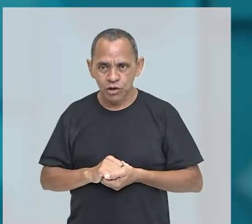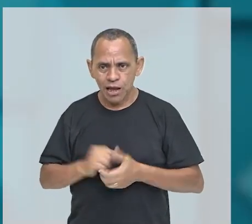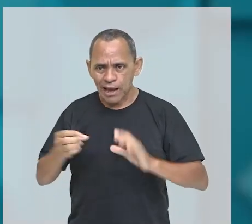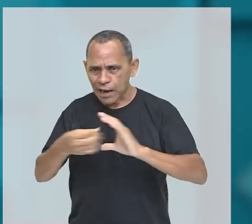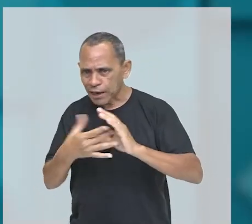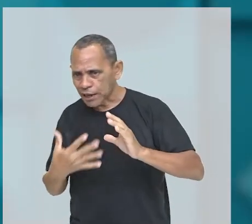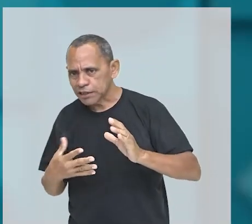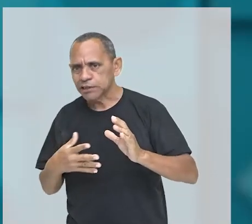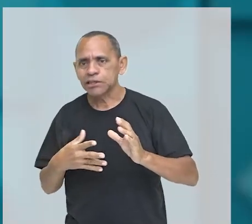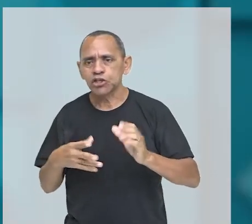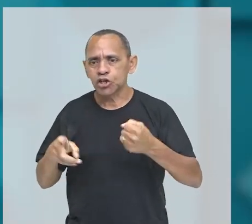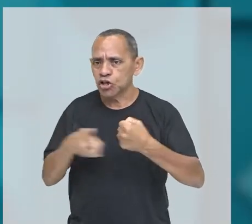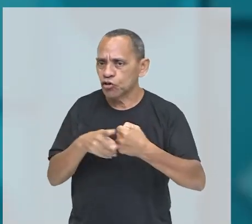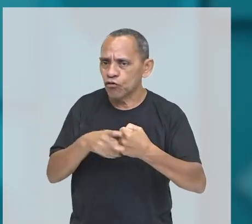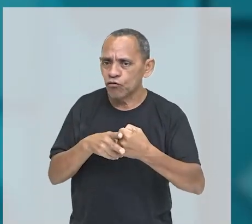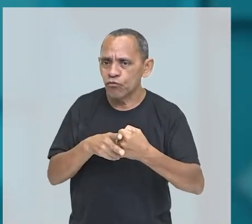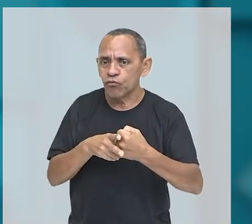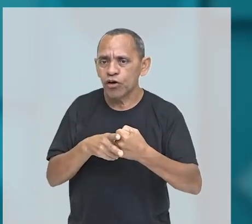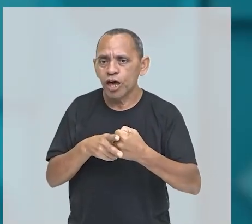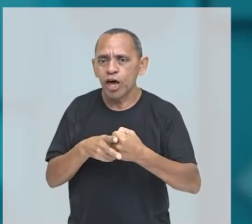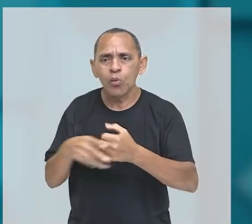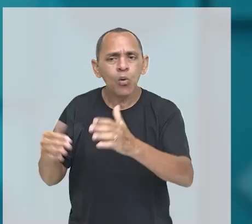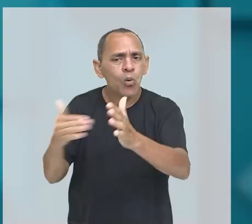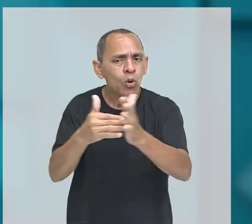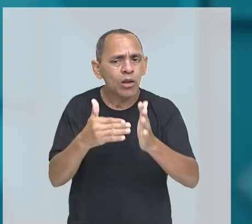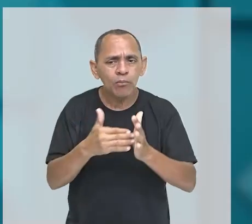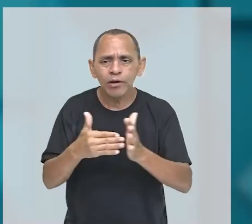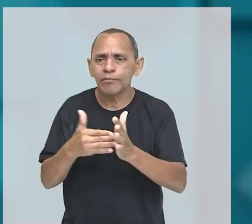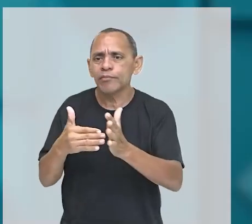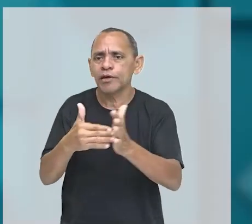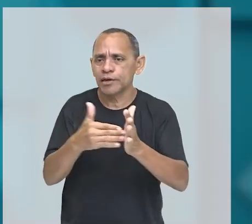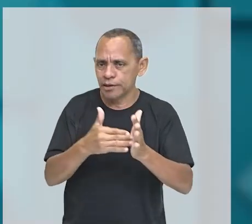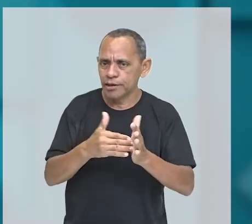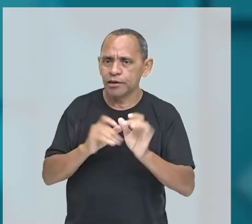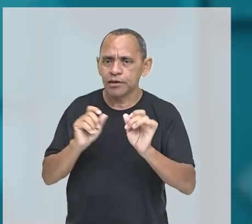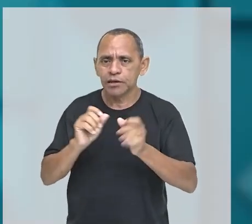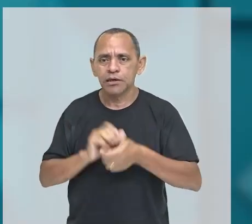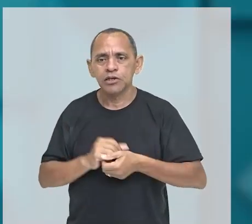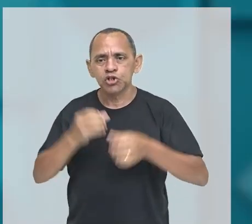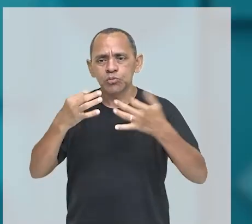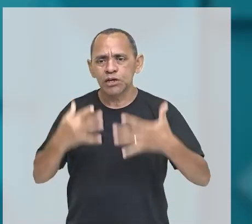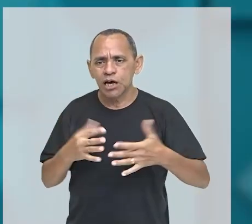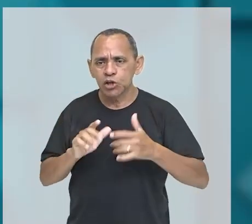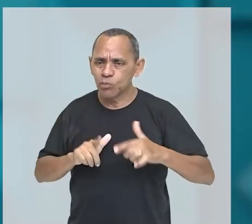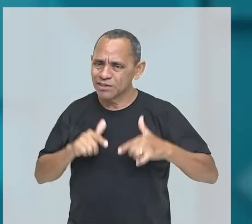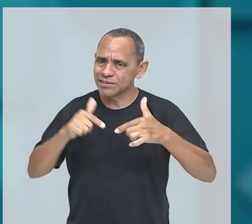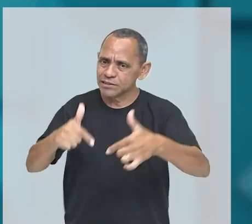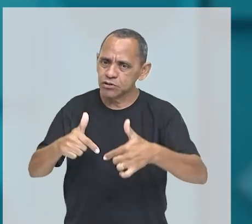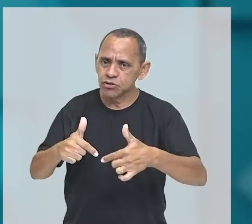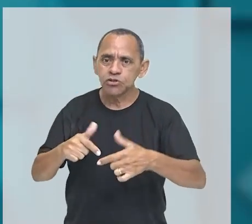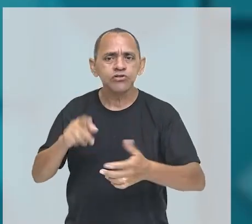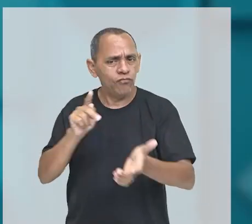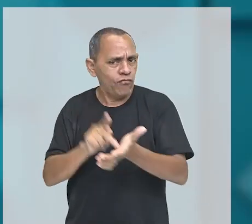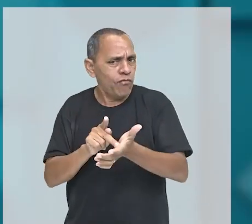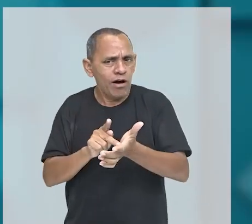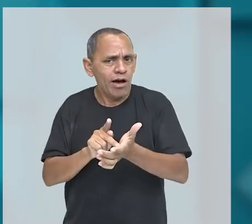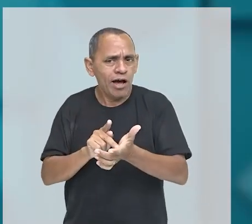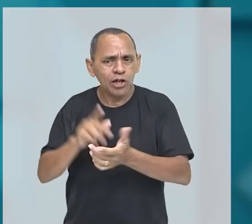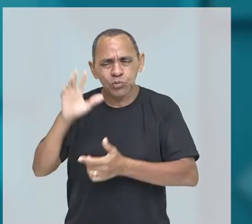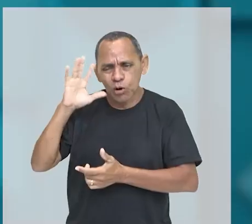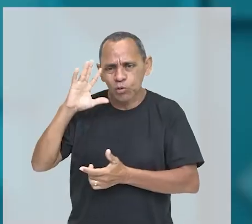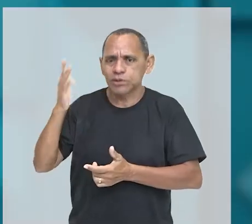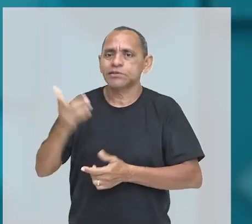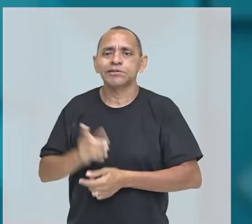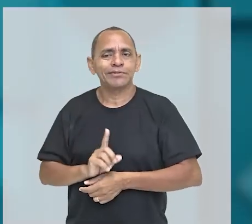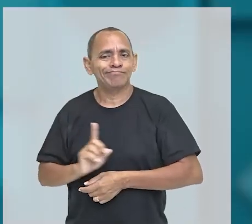características é que ela não permite, ou seja, nós estamos falando ali de uma ação que provavelmente não irá acontecer. Há uma chance